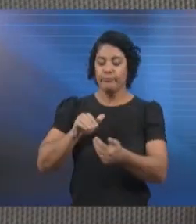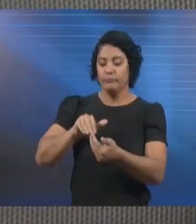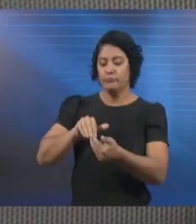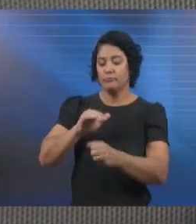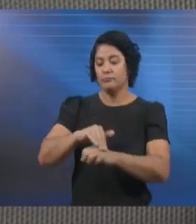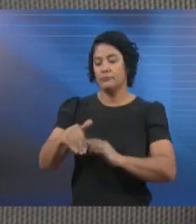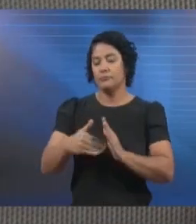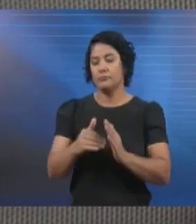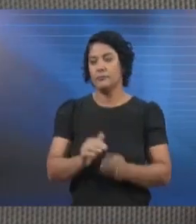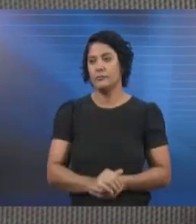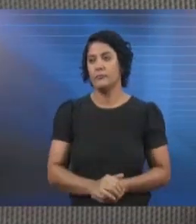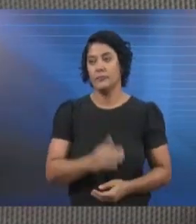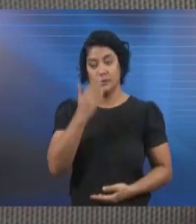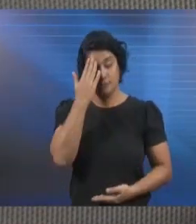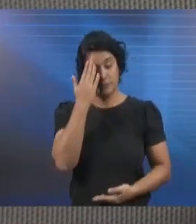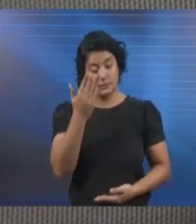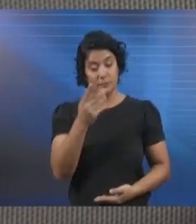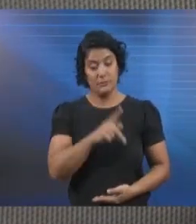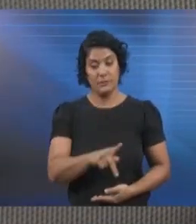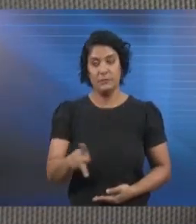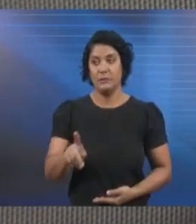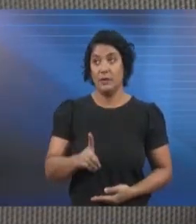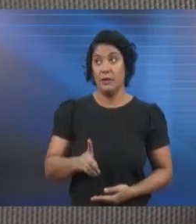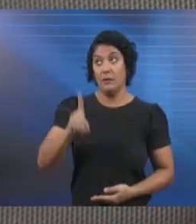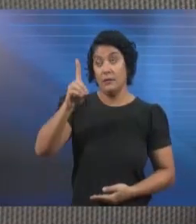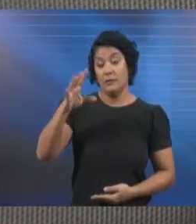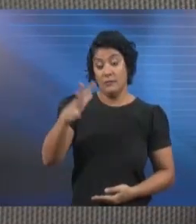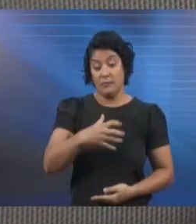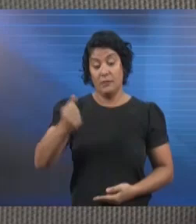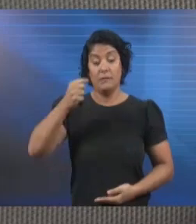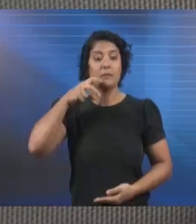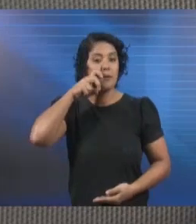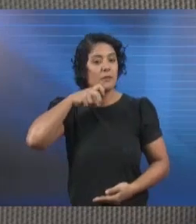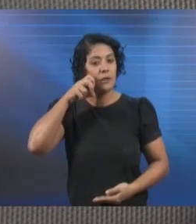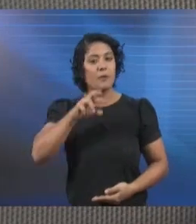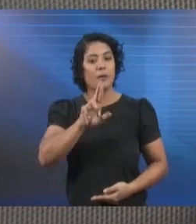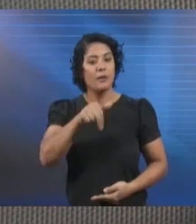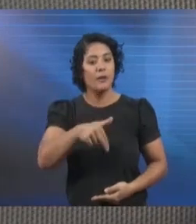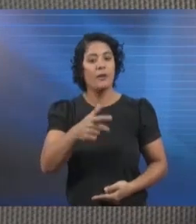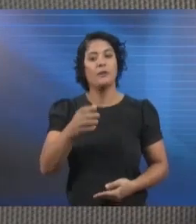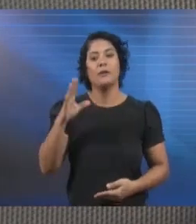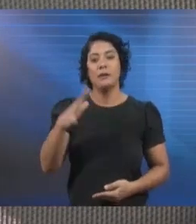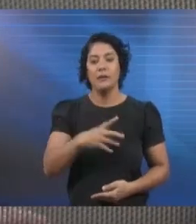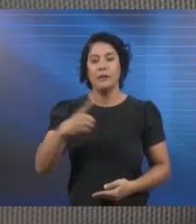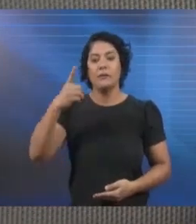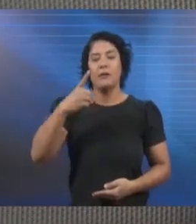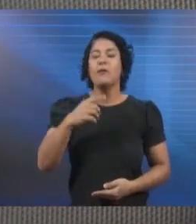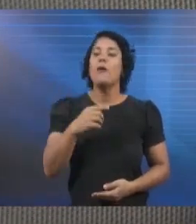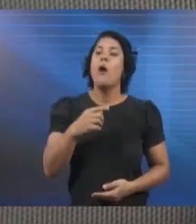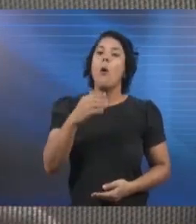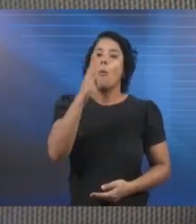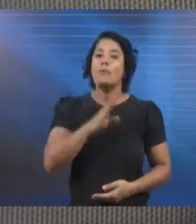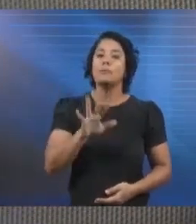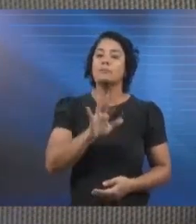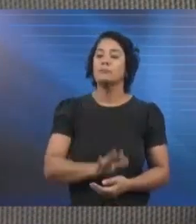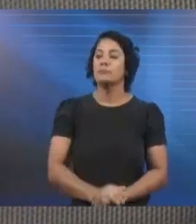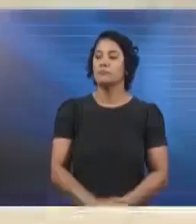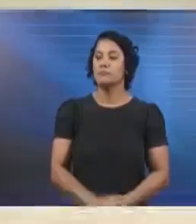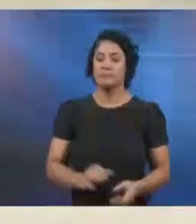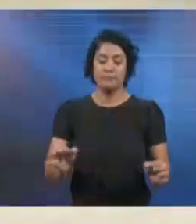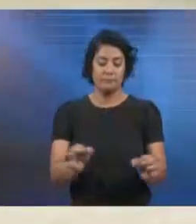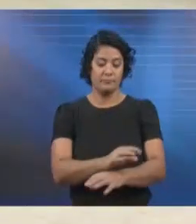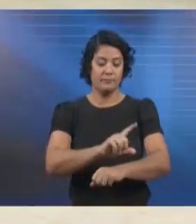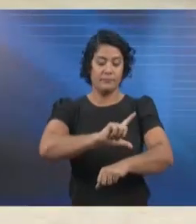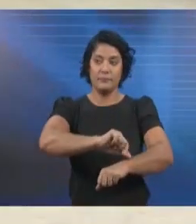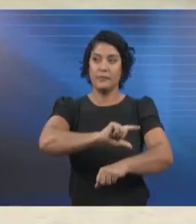todos muito obrigado senhor presidente que Deus salve o Natal que Deus salve o Rio Grande do Norte que Deus salve o Brasil encerrado